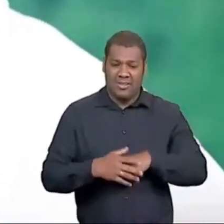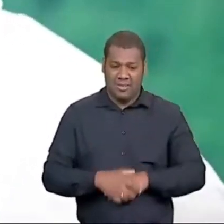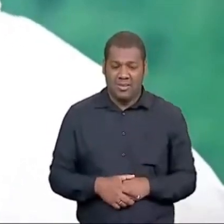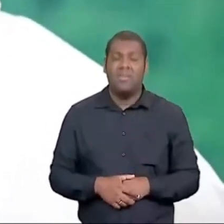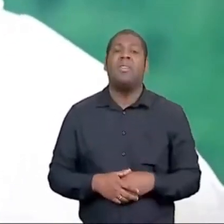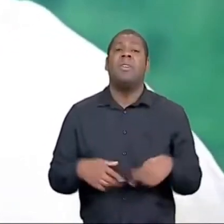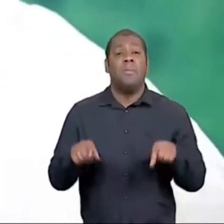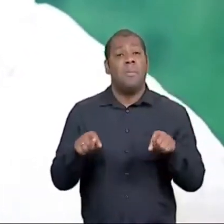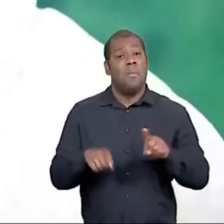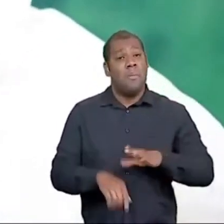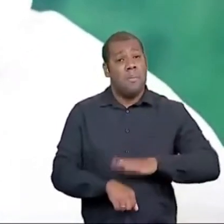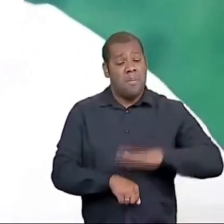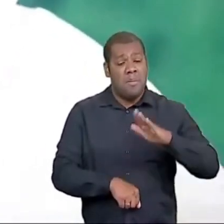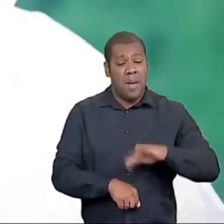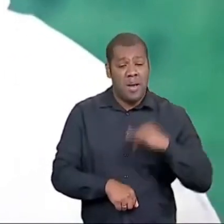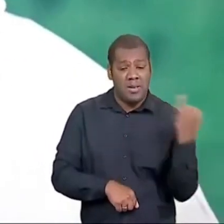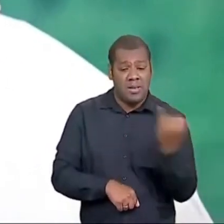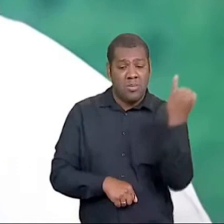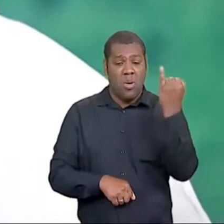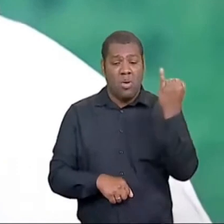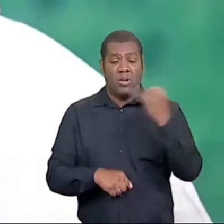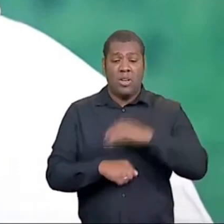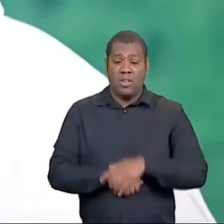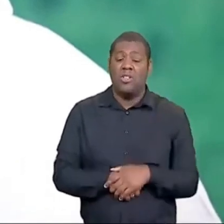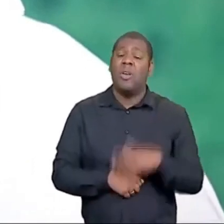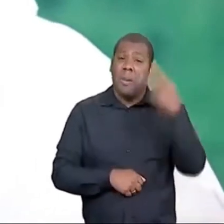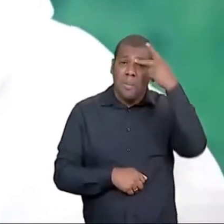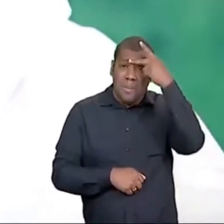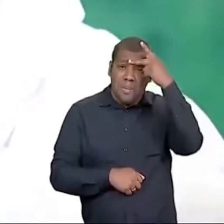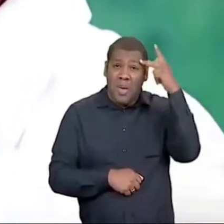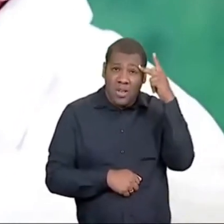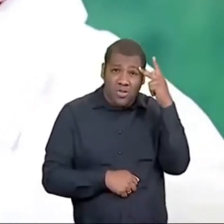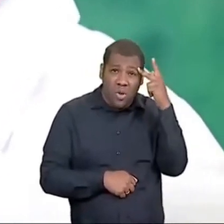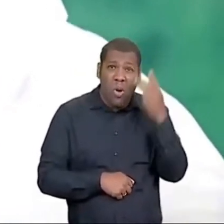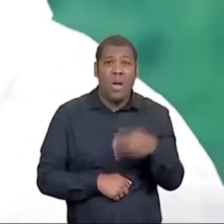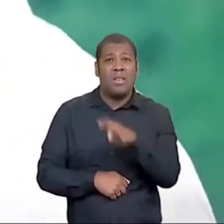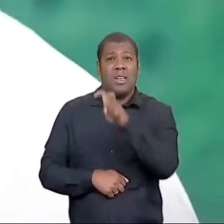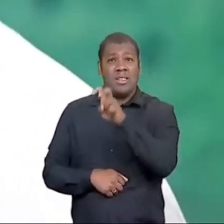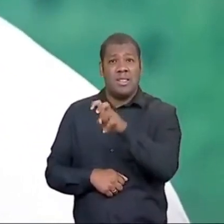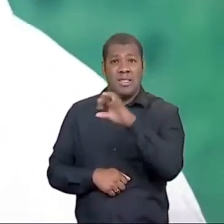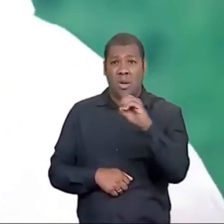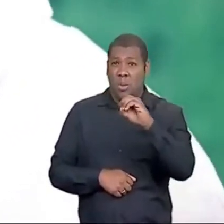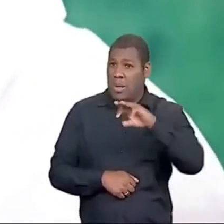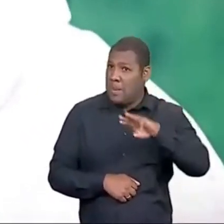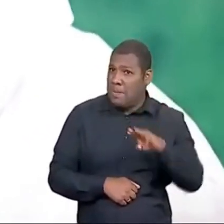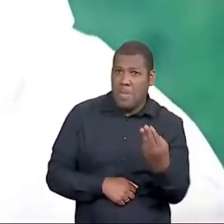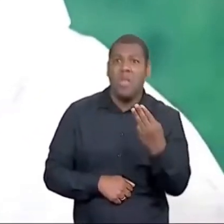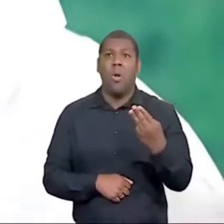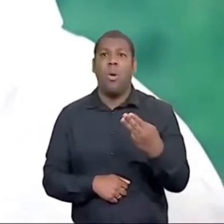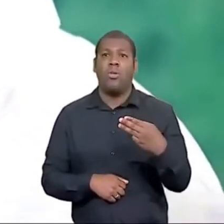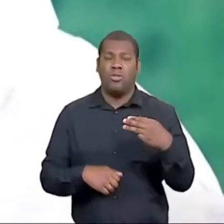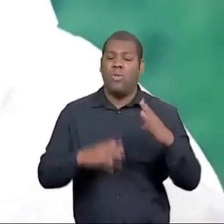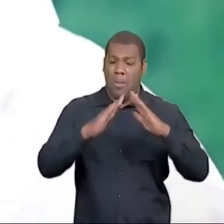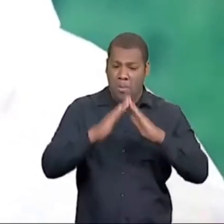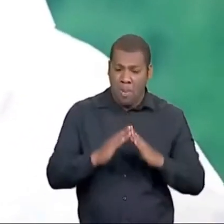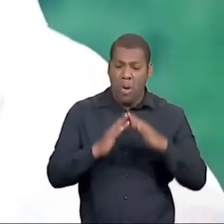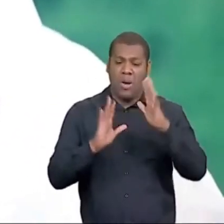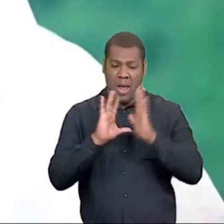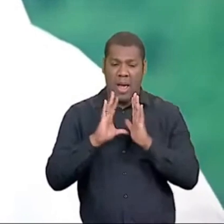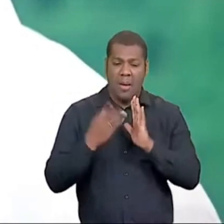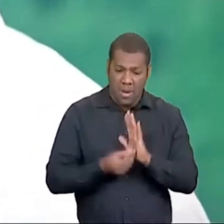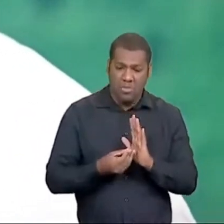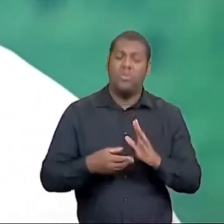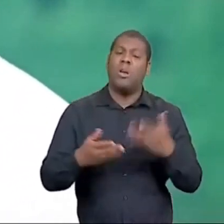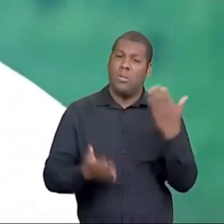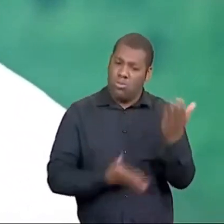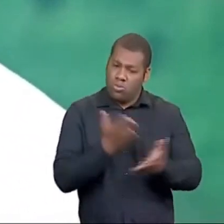morando que precisam de ter acesso ao mínimo necessário para sobreviver. Então, desta viagem, eu vim aqui para Belém. Vim para